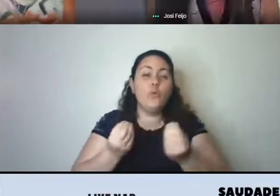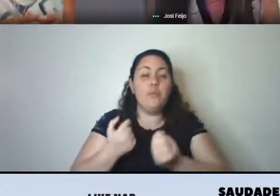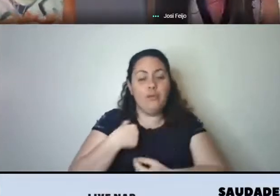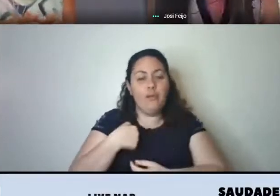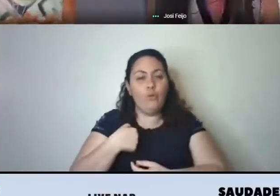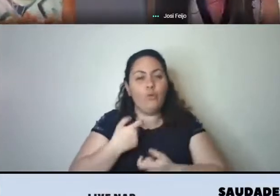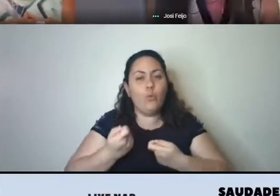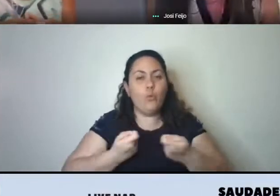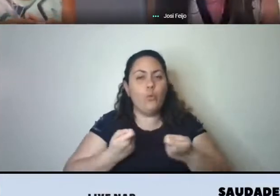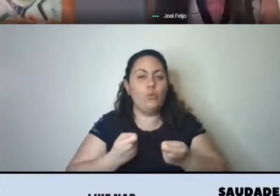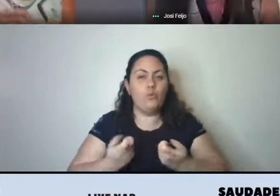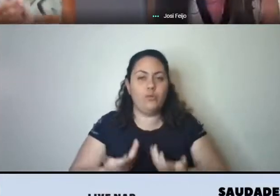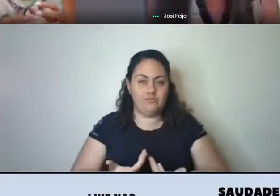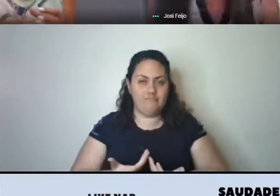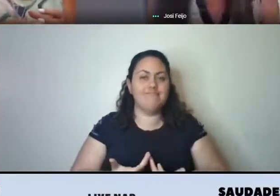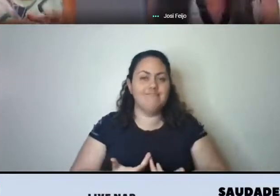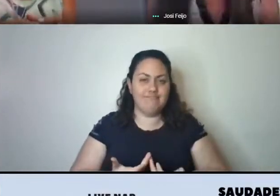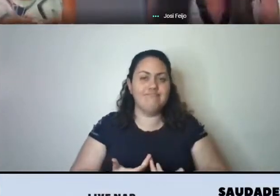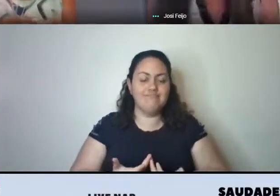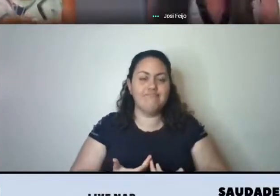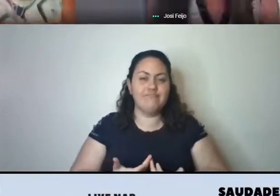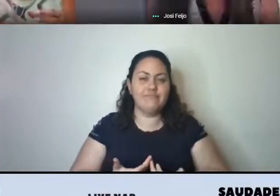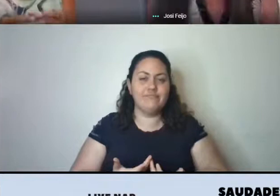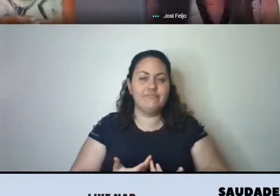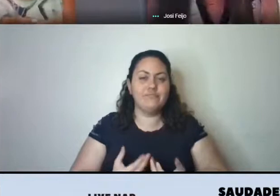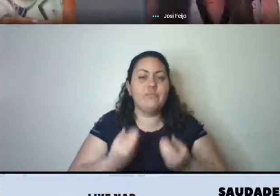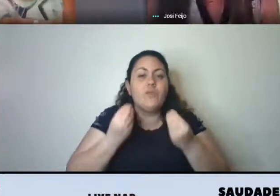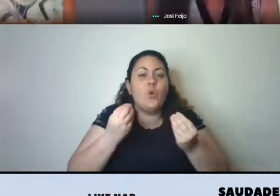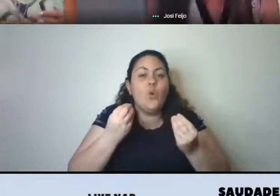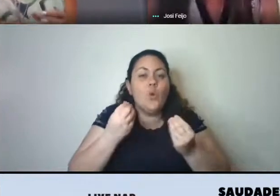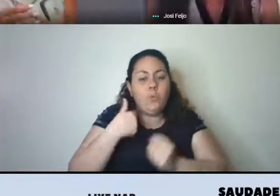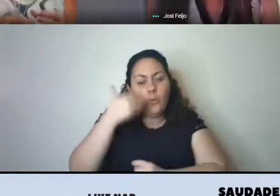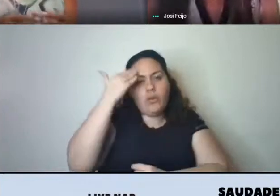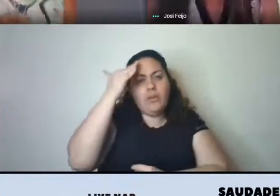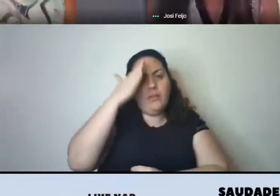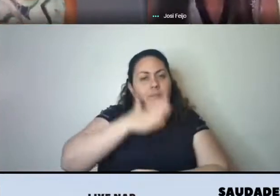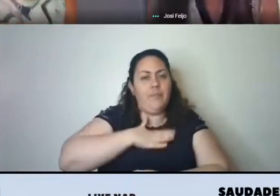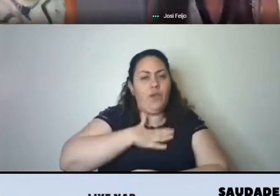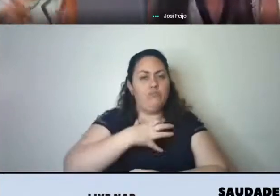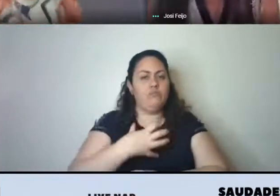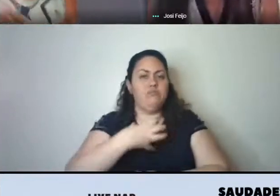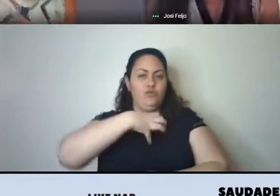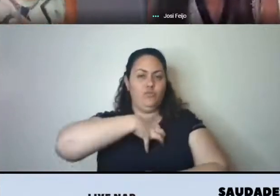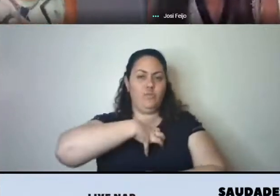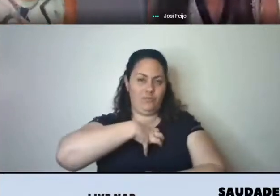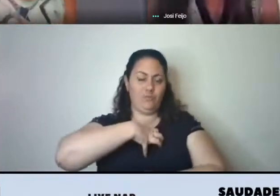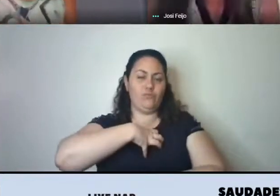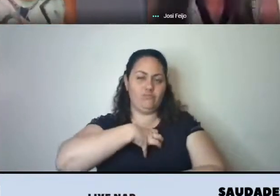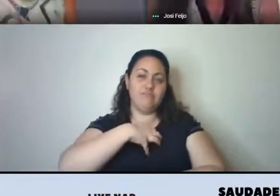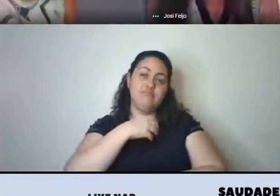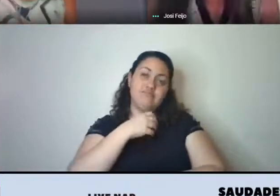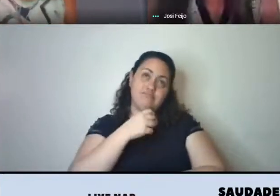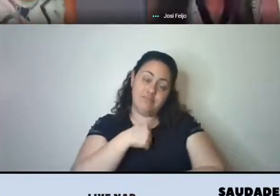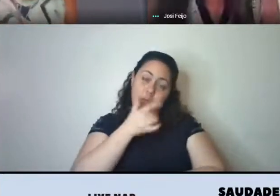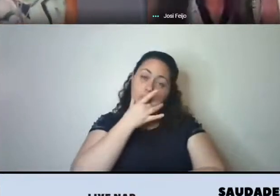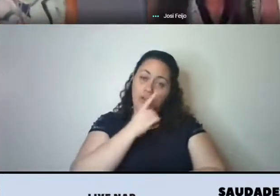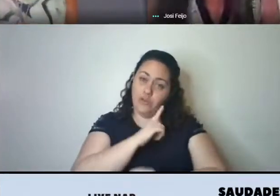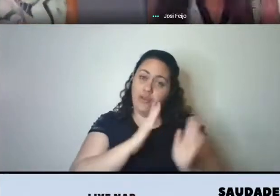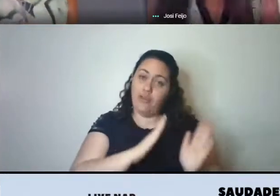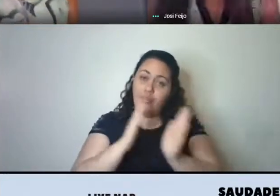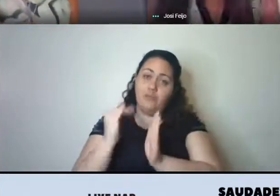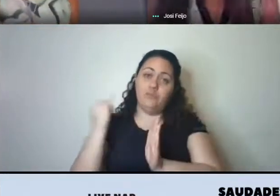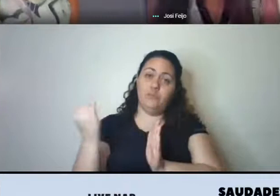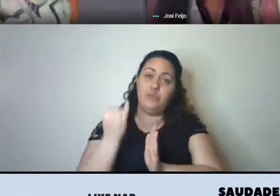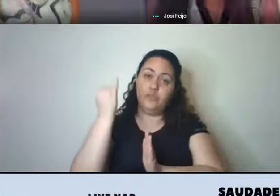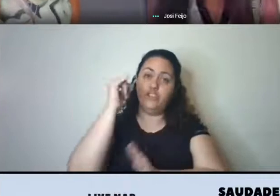como ir administrando esses sentimentos, considerando também, e eu acho que é um fator bem importante, que